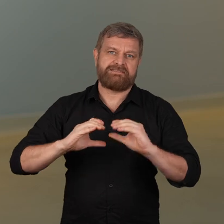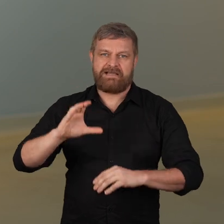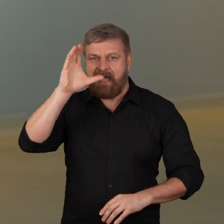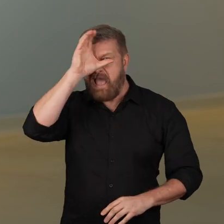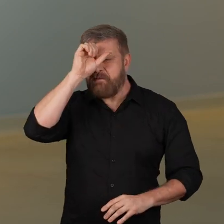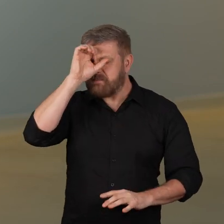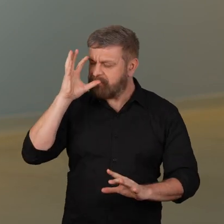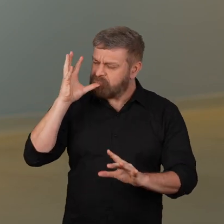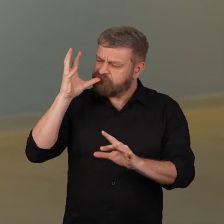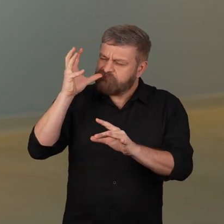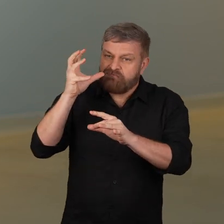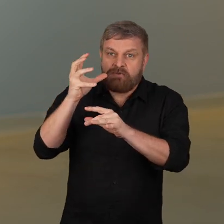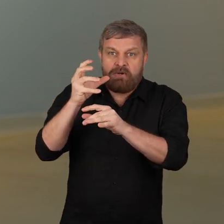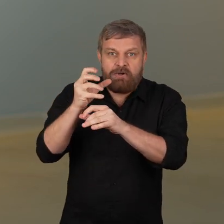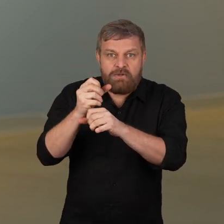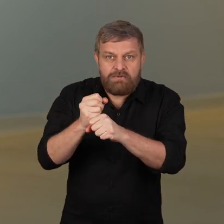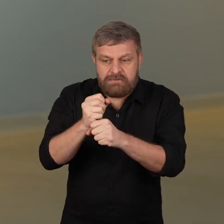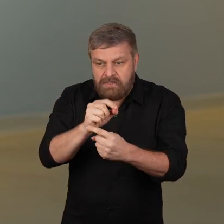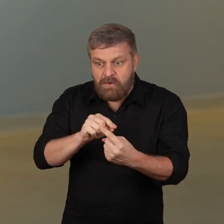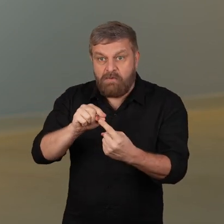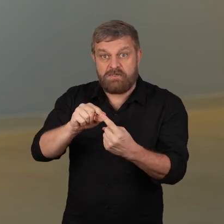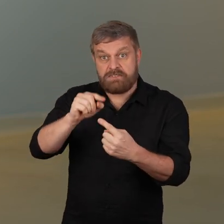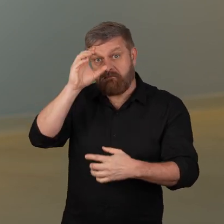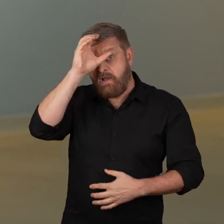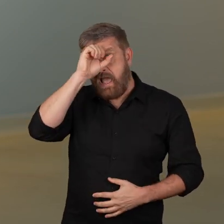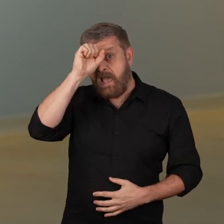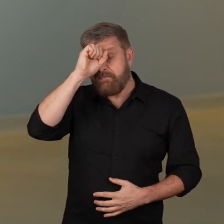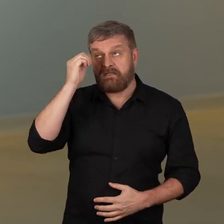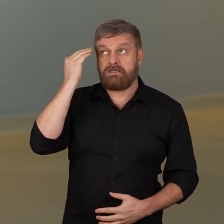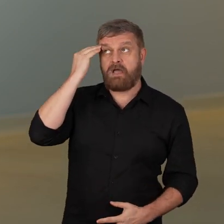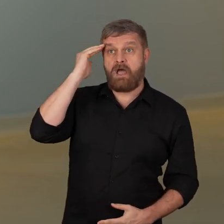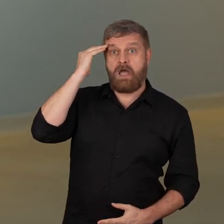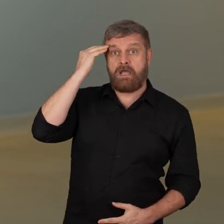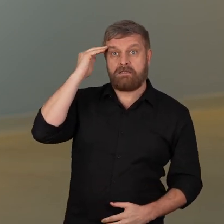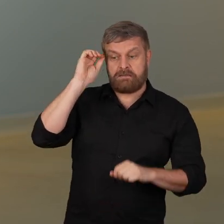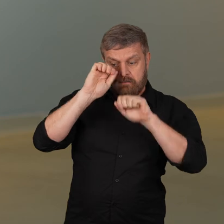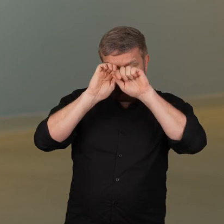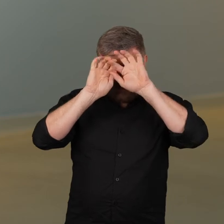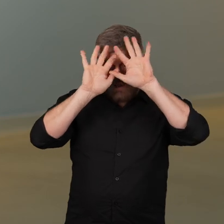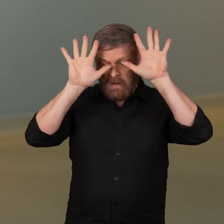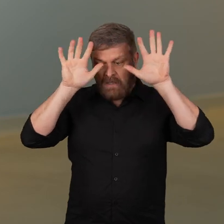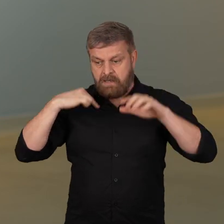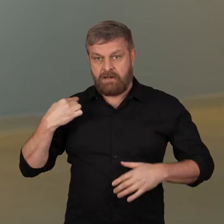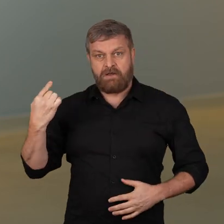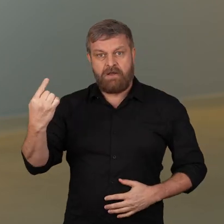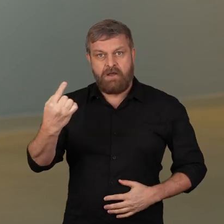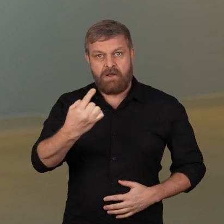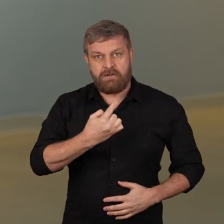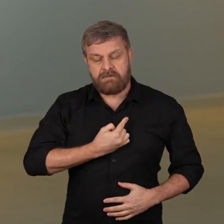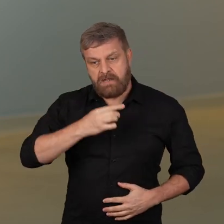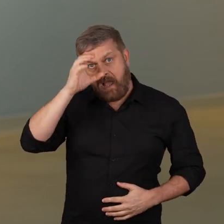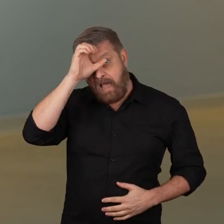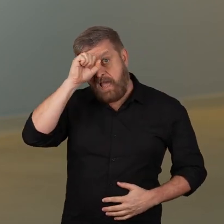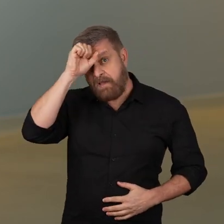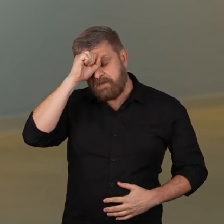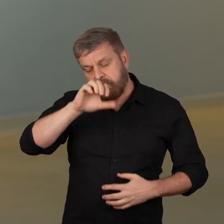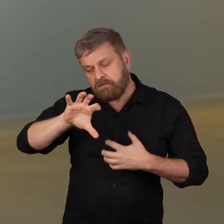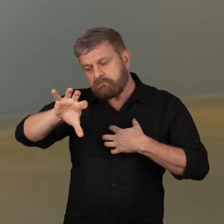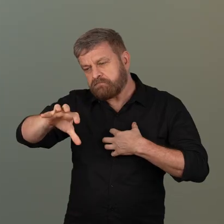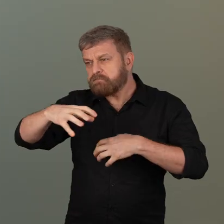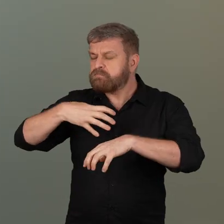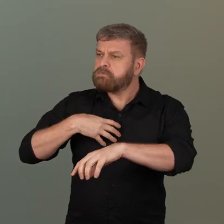aprendizagem humana. Para aprendermos a compreensão, temos que aprender a desenvolver uma escuta